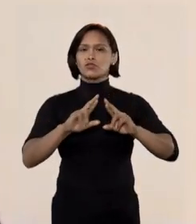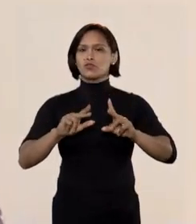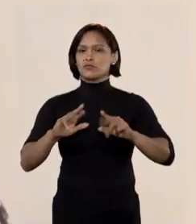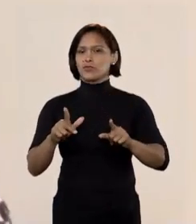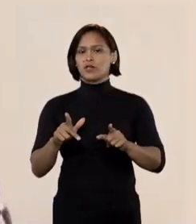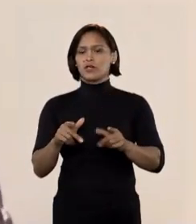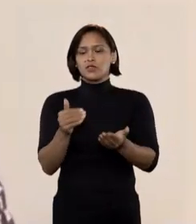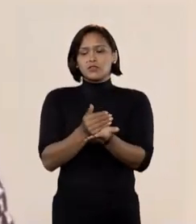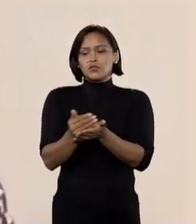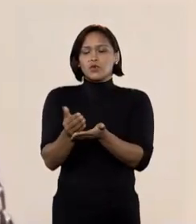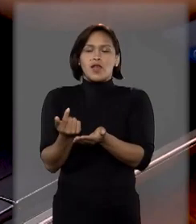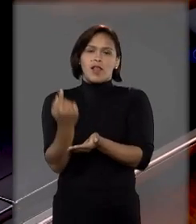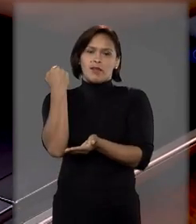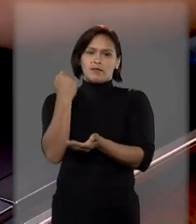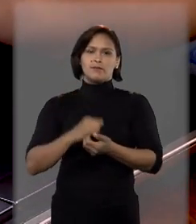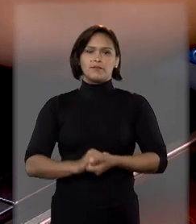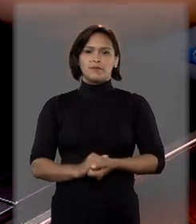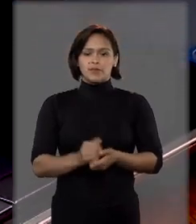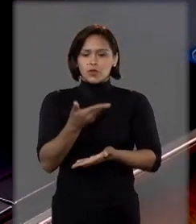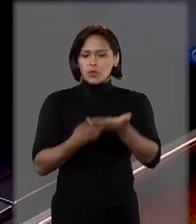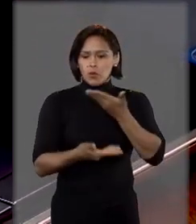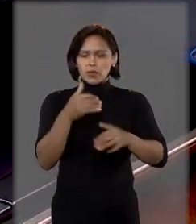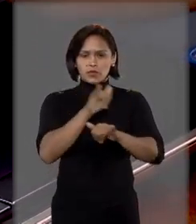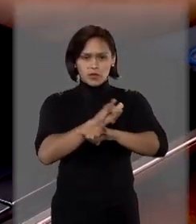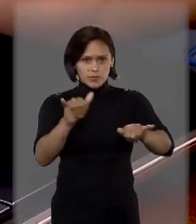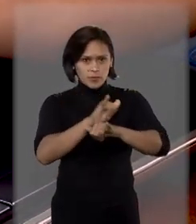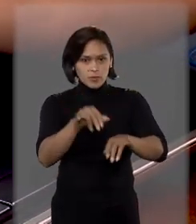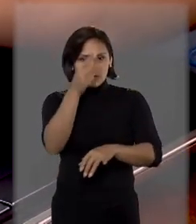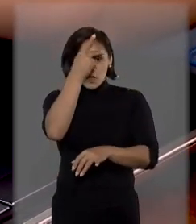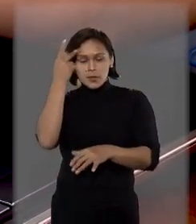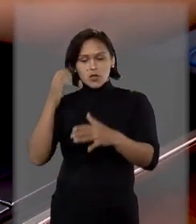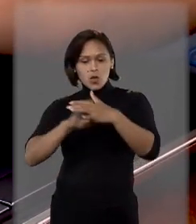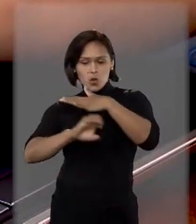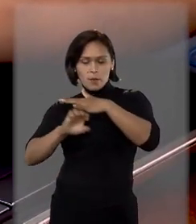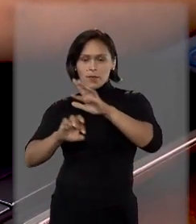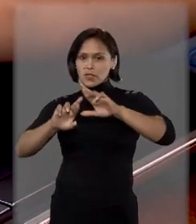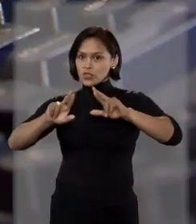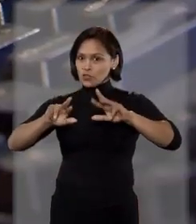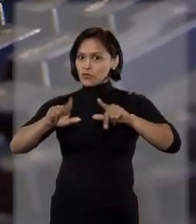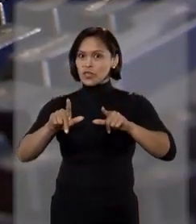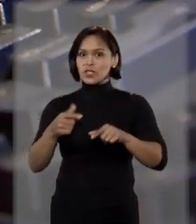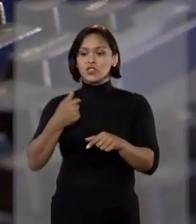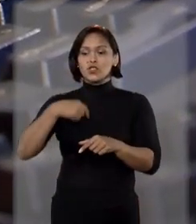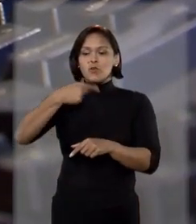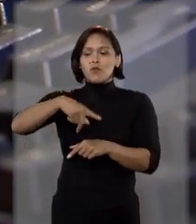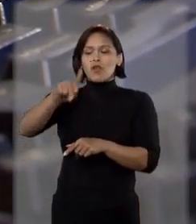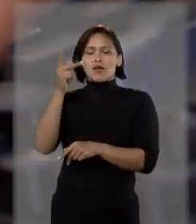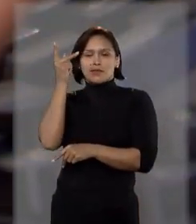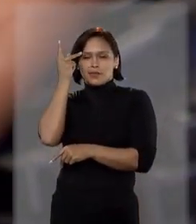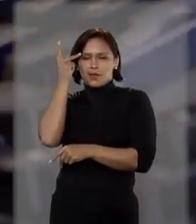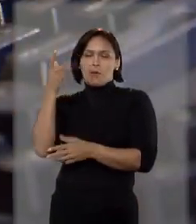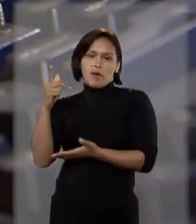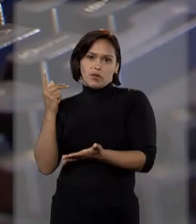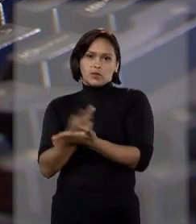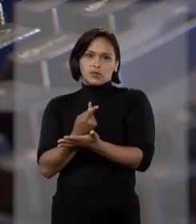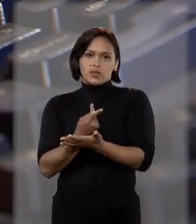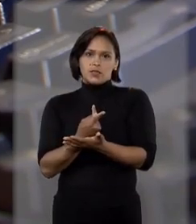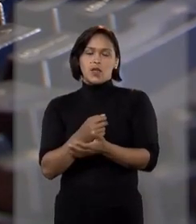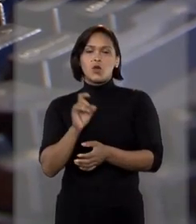aquele contexto inicial. Compartilhar dados de uma pessoa com empresas diferentes, como no caso da ação movida em São